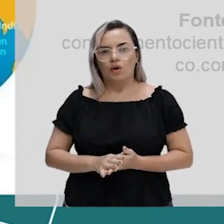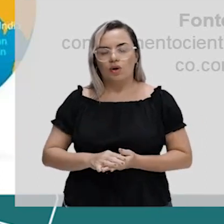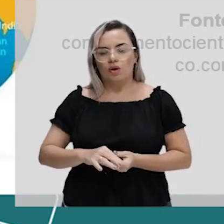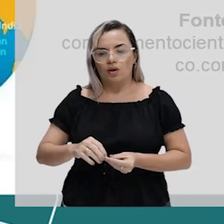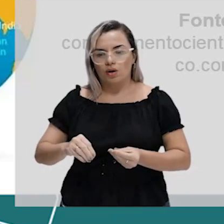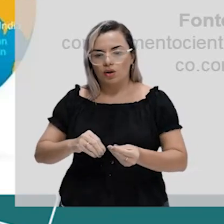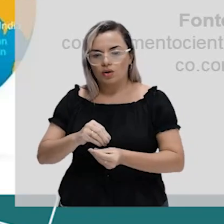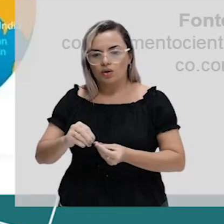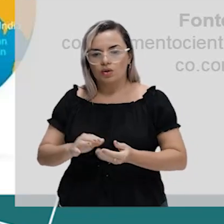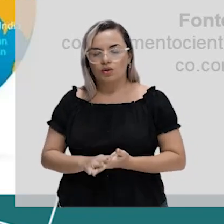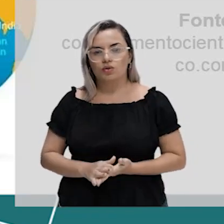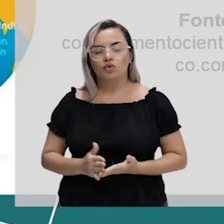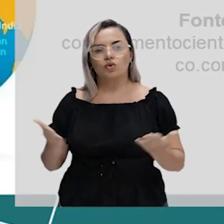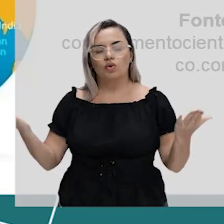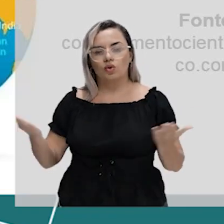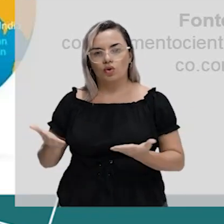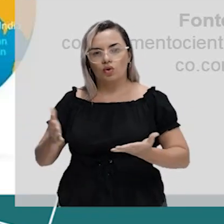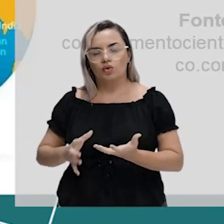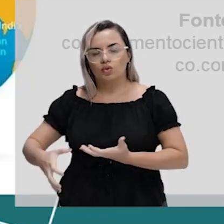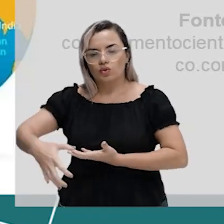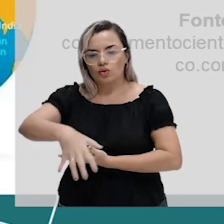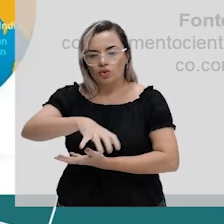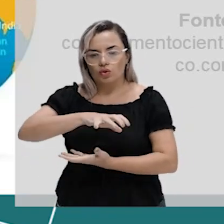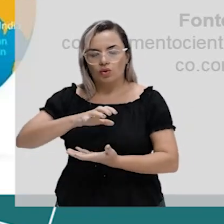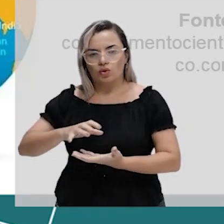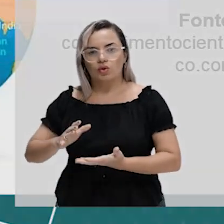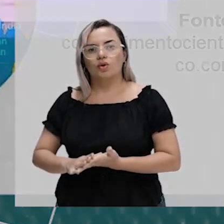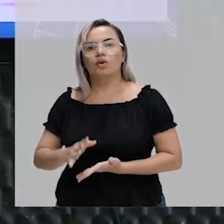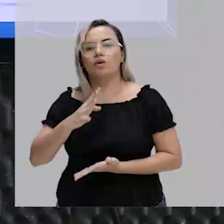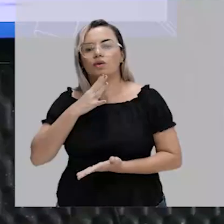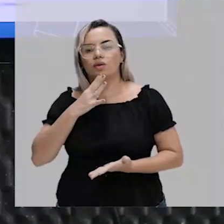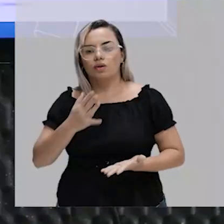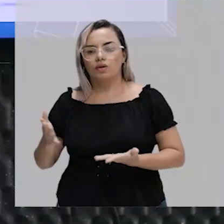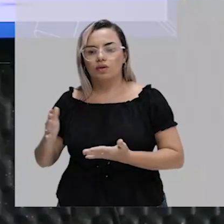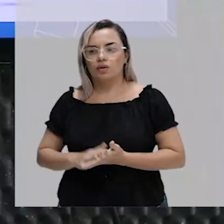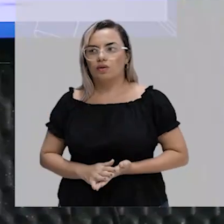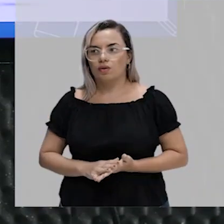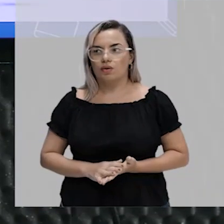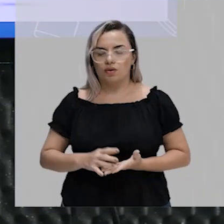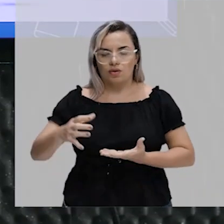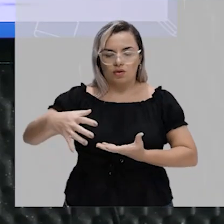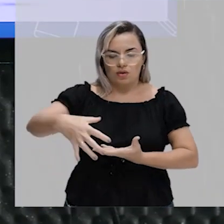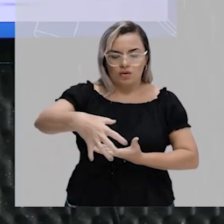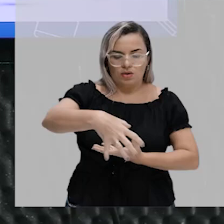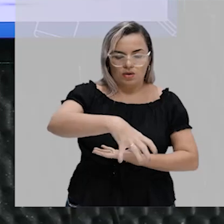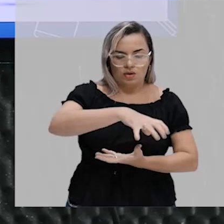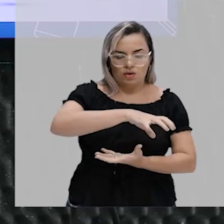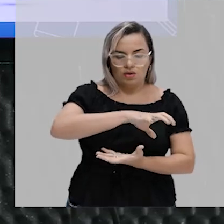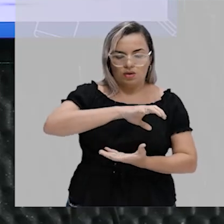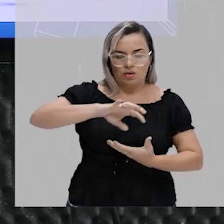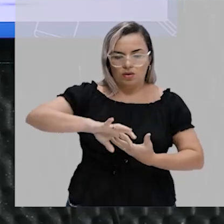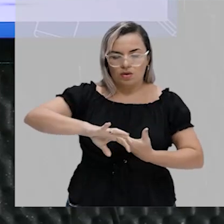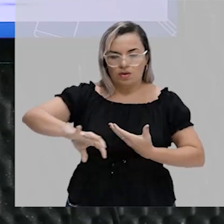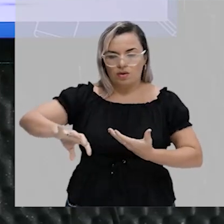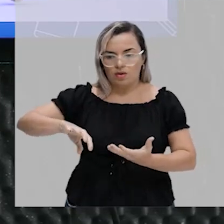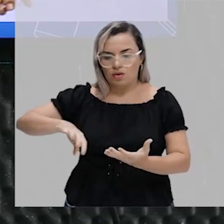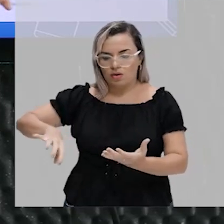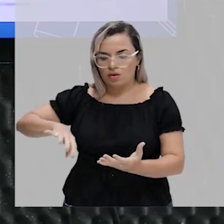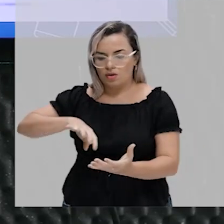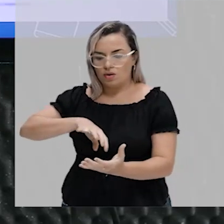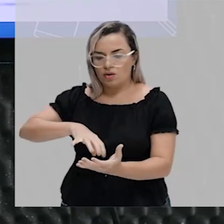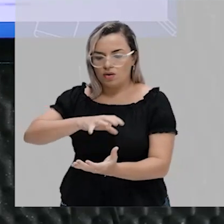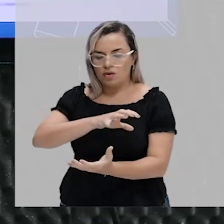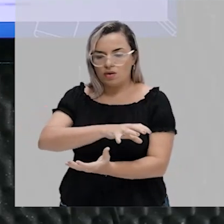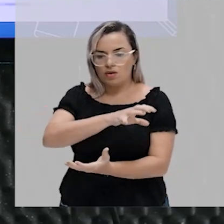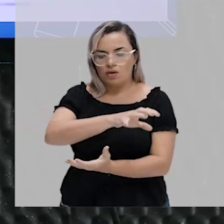continentes atuais. Então, conforme foi passando o tempo, esses pedaços que foram se afastando, eles deram origem